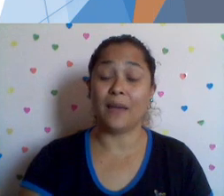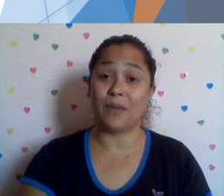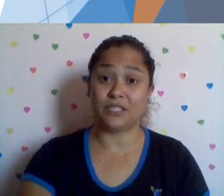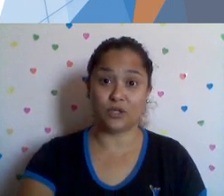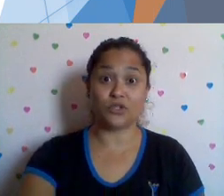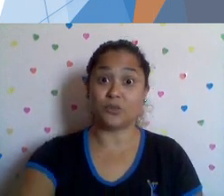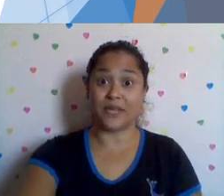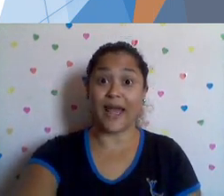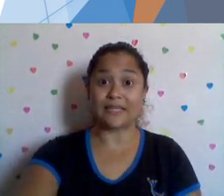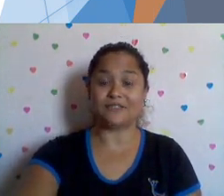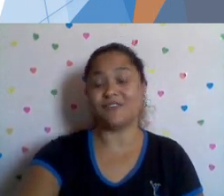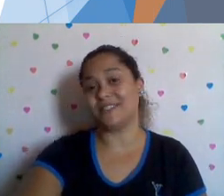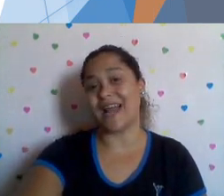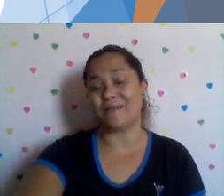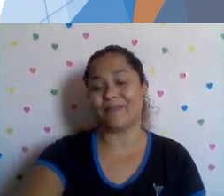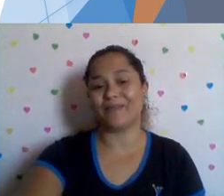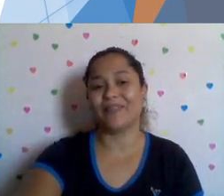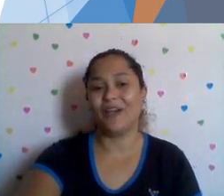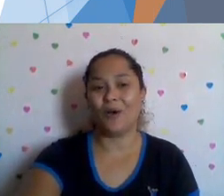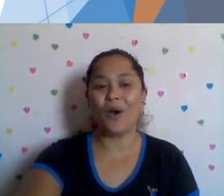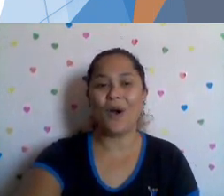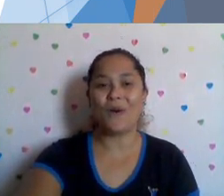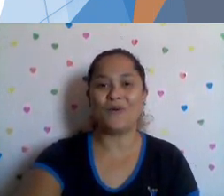vamos agora repetir os numerais? Vamos lá?